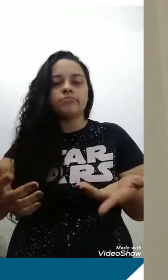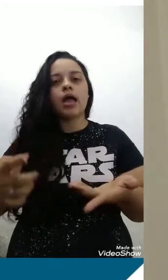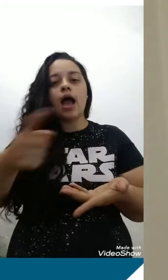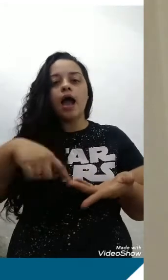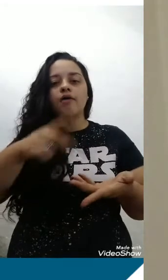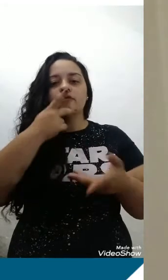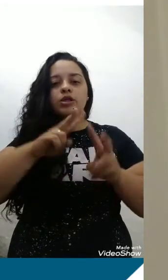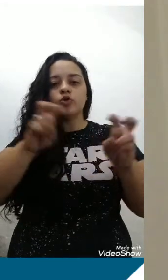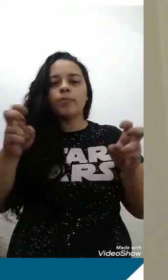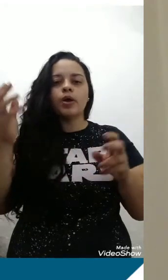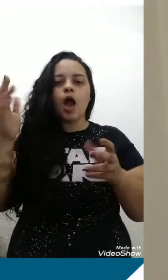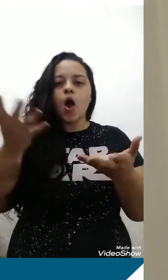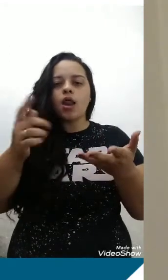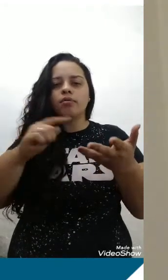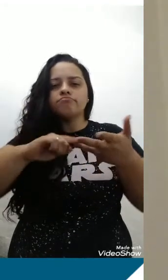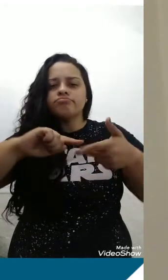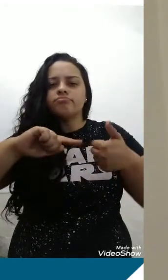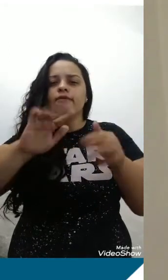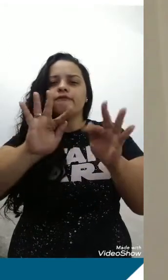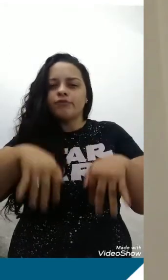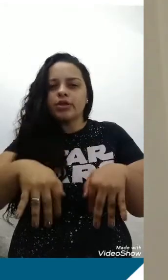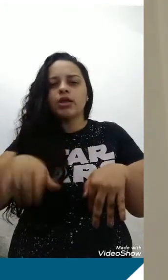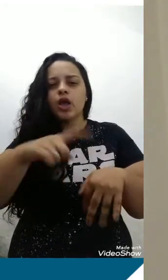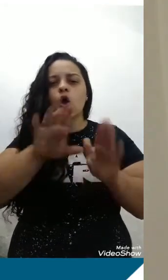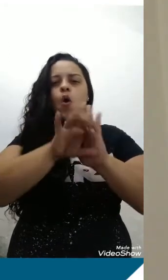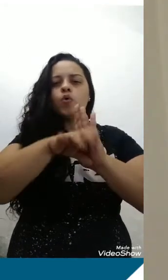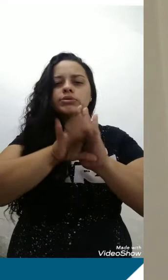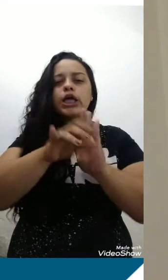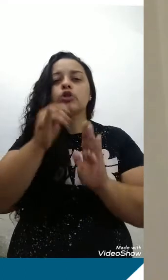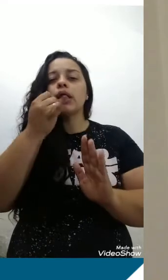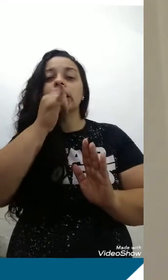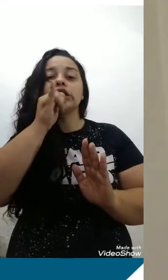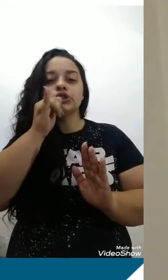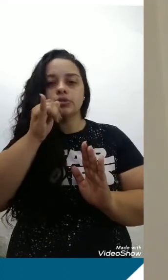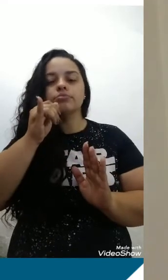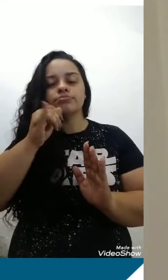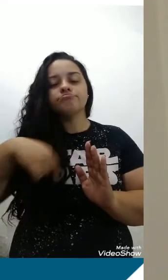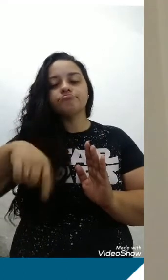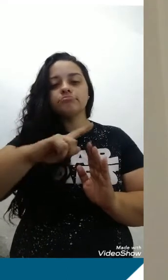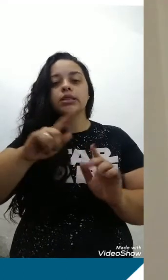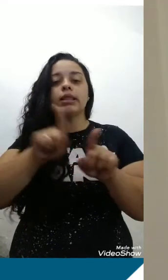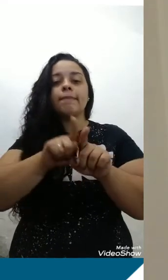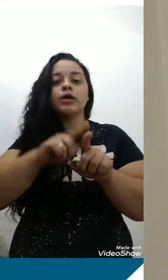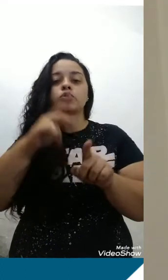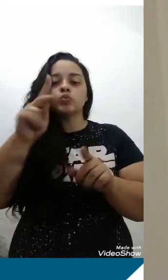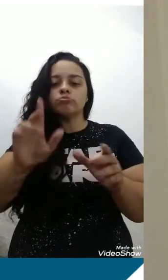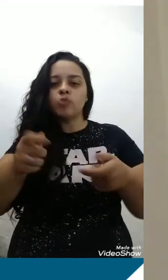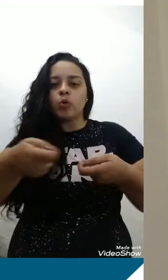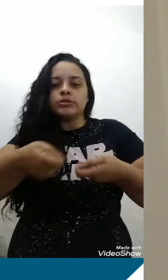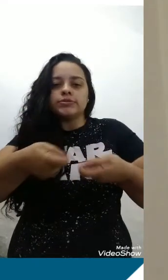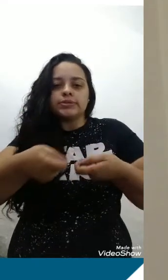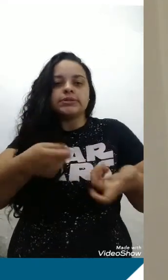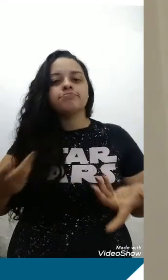Assim, nós estamos tratando nos últimos módulos sobre o conceito de energia e a